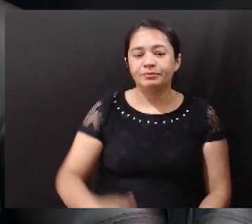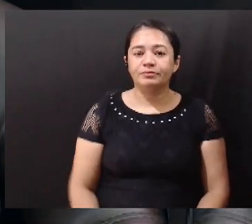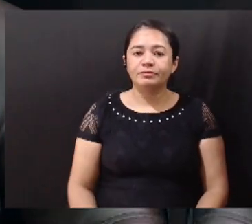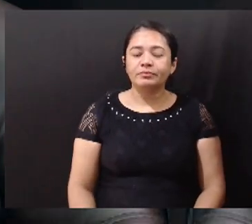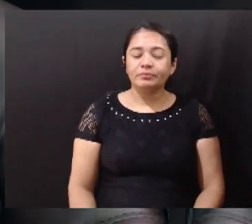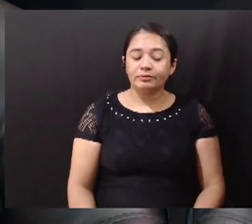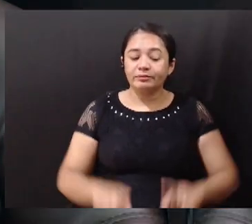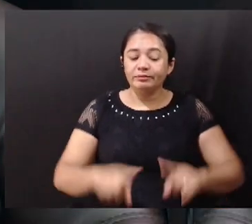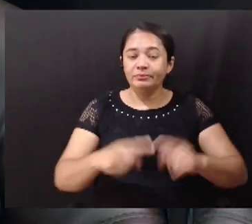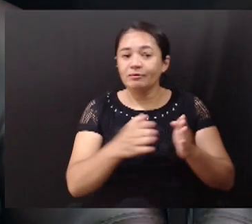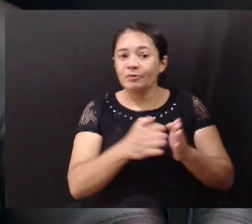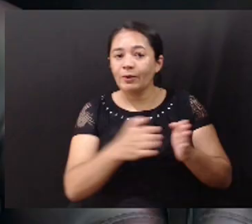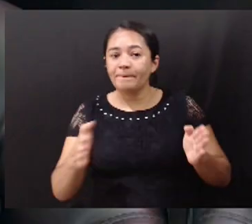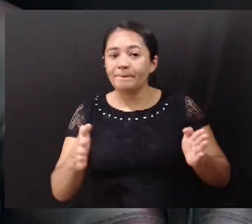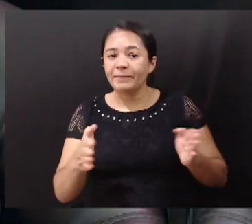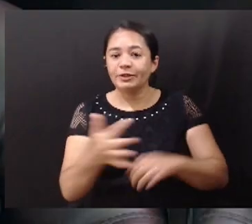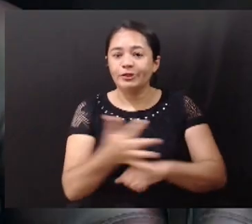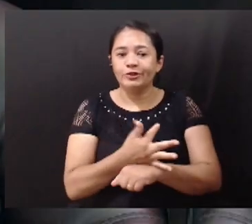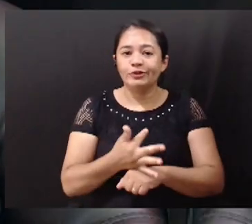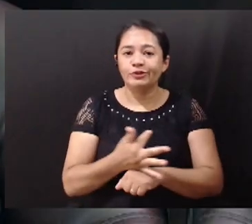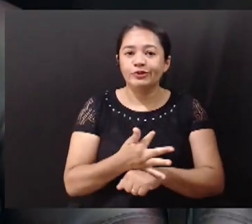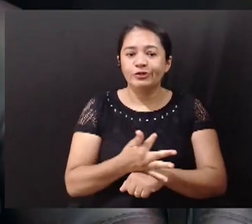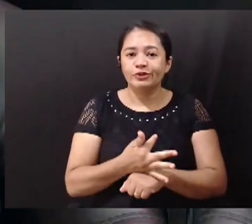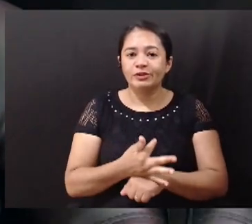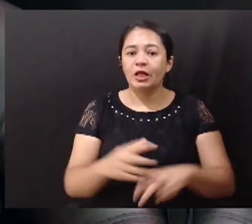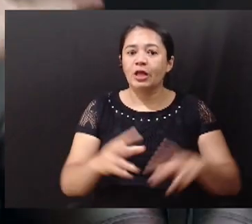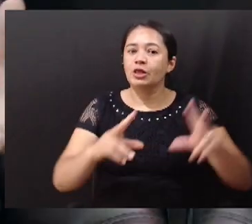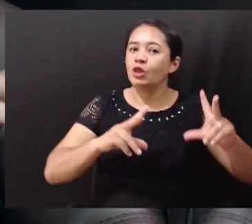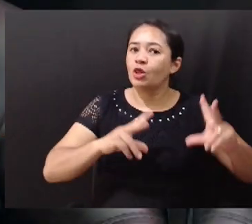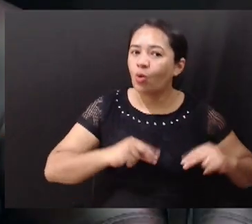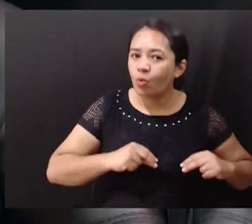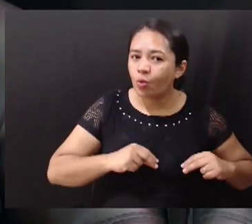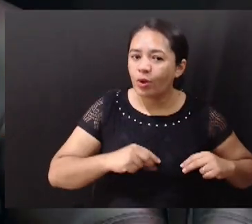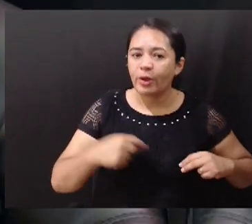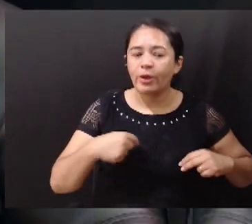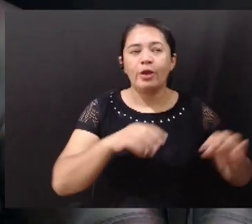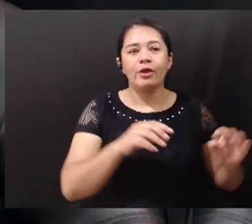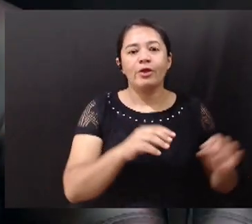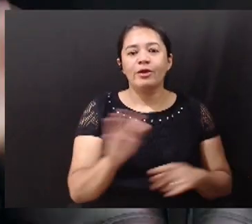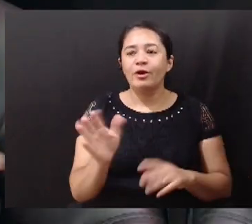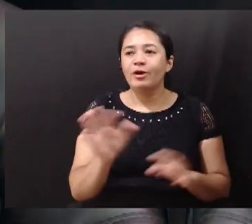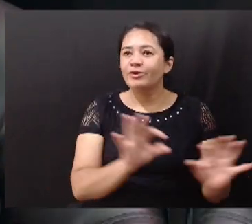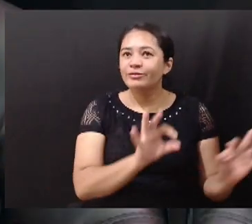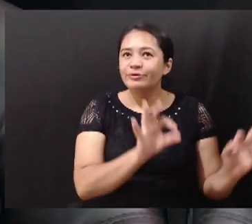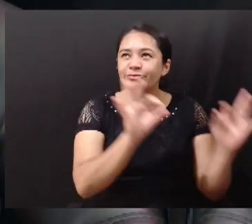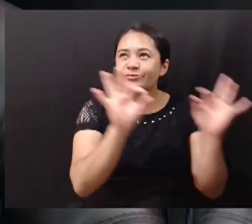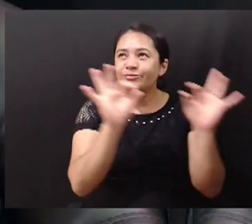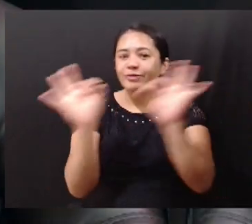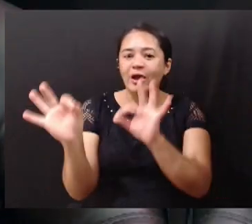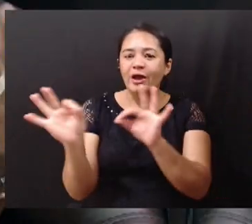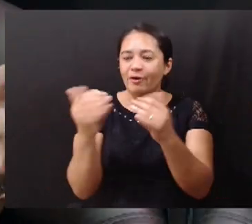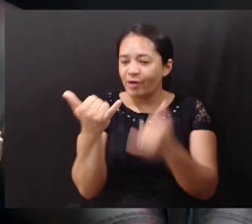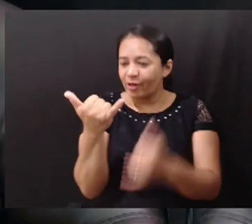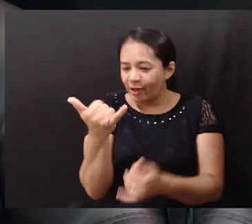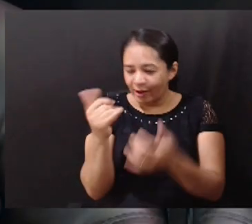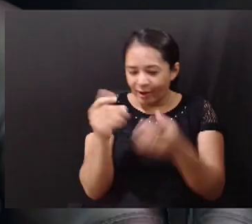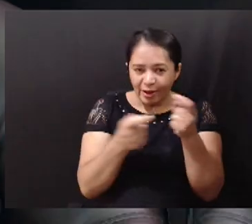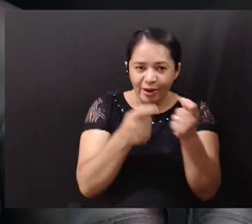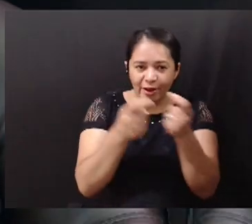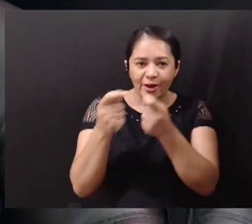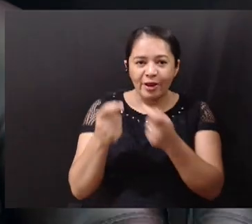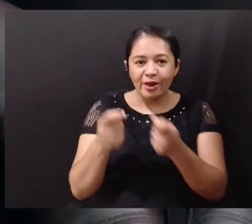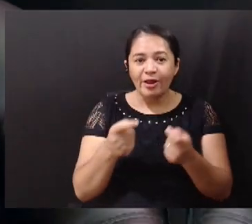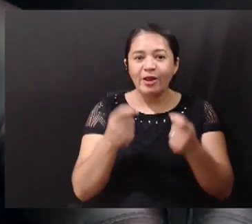tem aquela questão de, nossa, eu vou assistir desenhos, eu vou ficar no celular, eu vou jogar jogos no